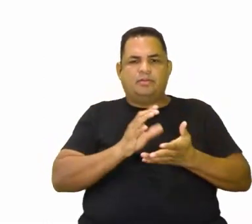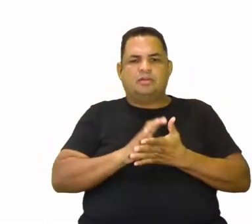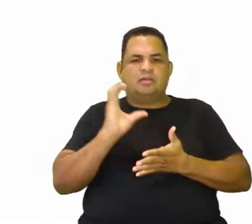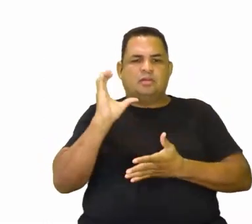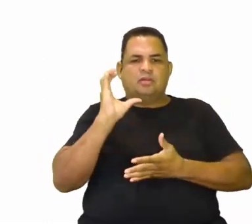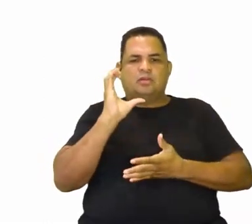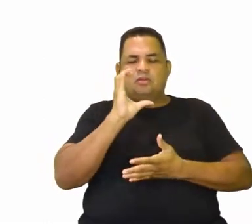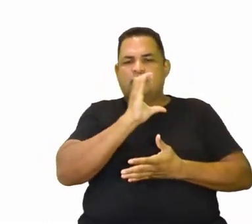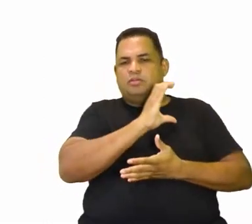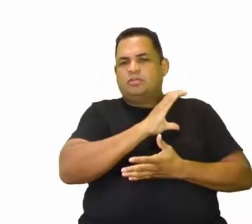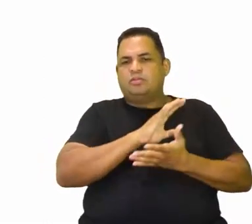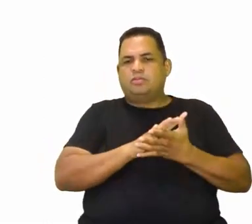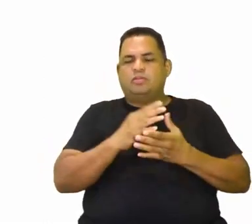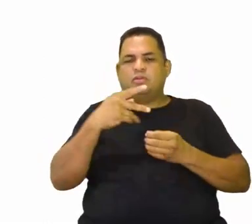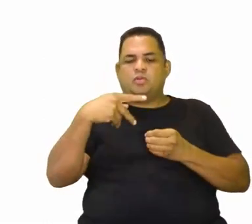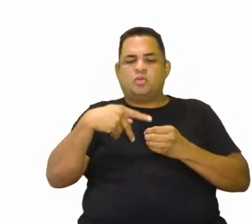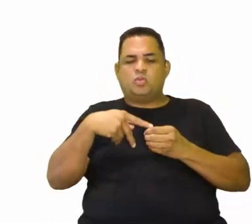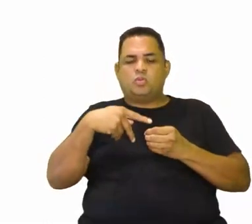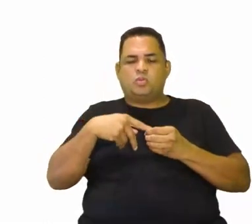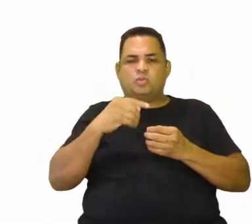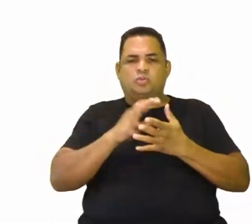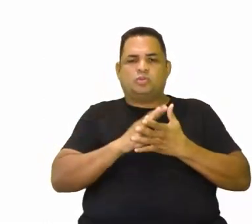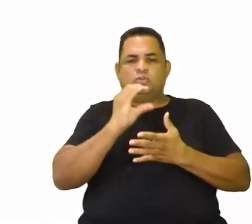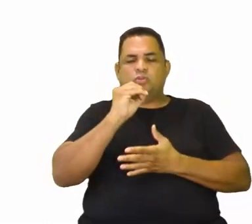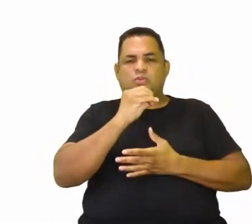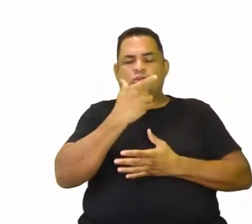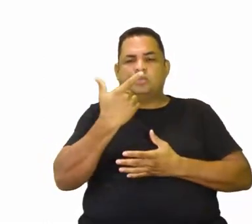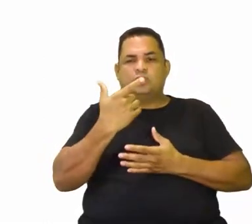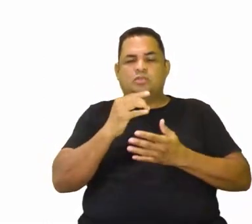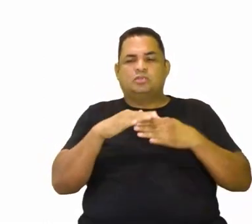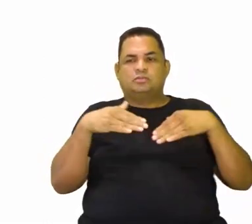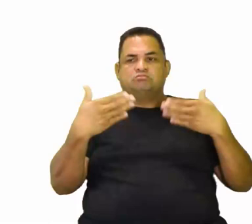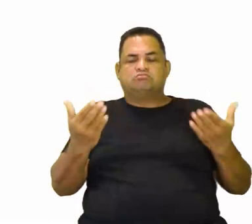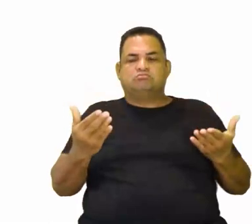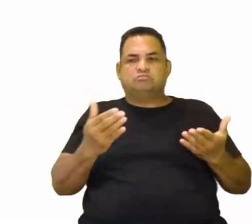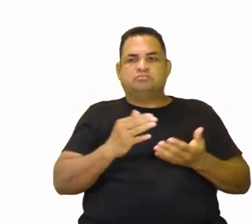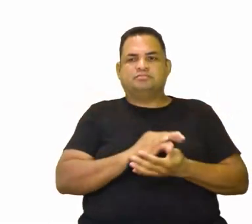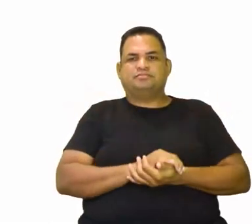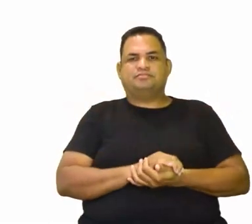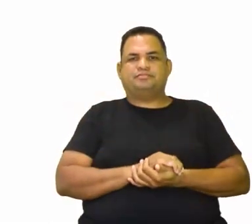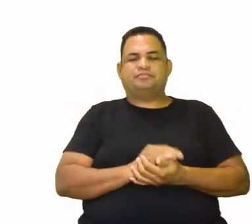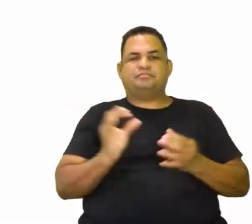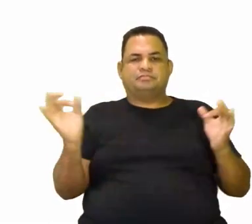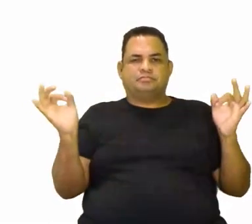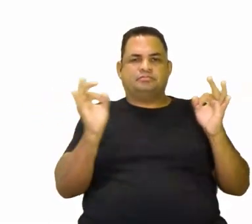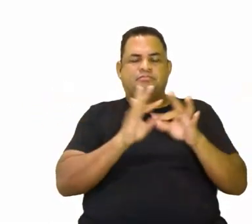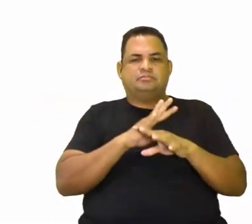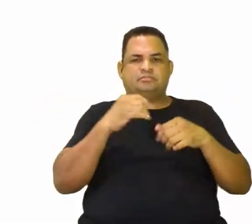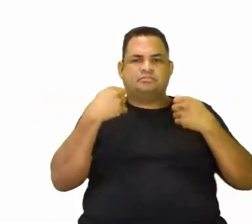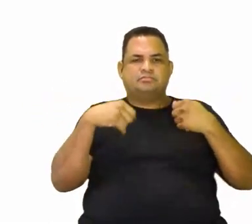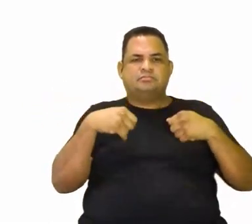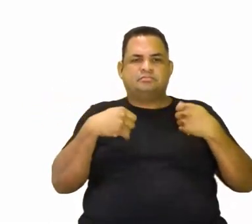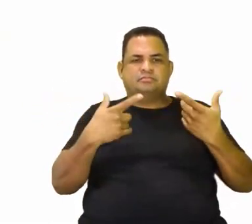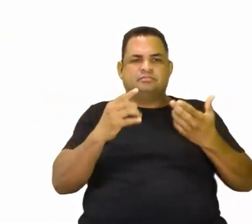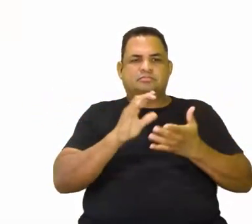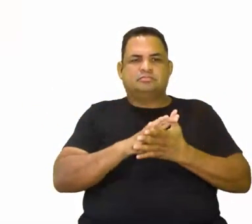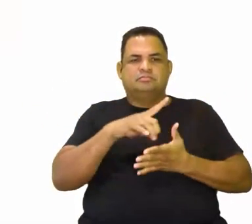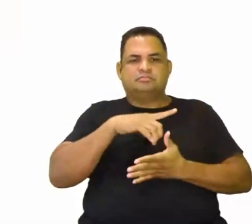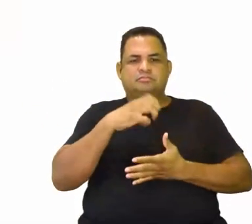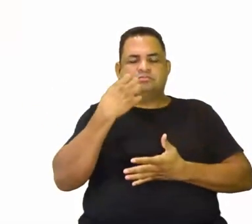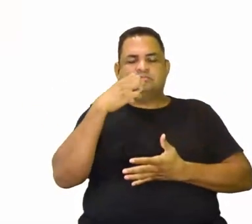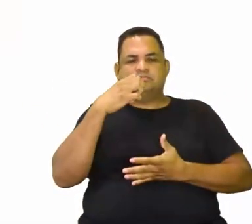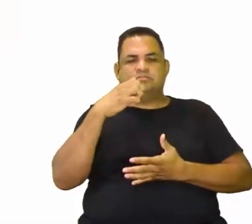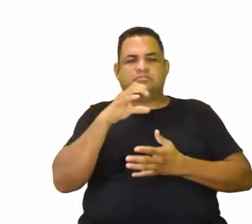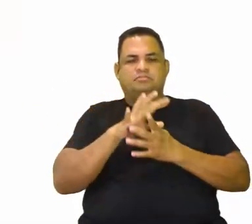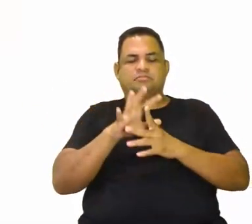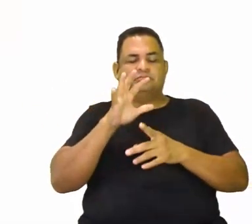o combustível e o oxigênio. Se você tirar um dos lados, não tem combustão. Portanto, é necessário ter energia para